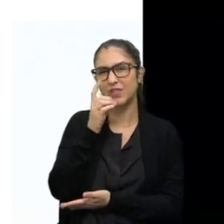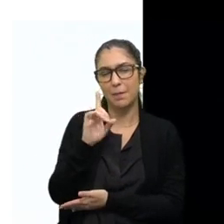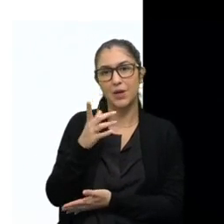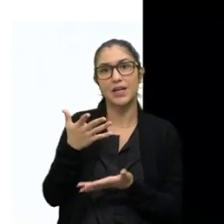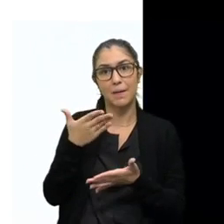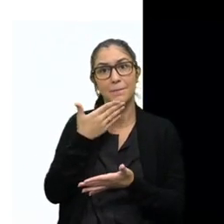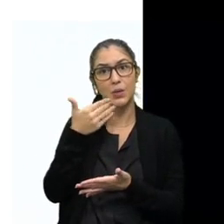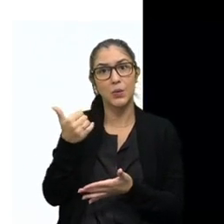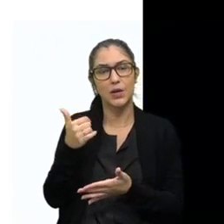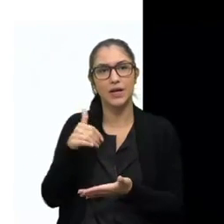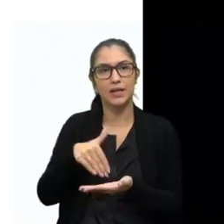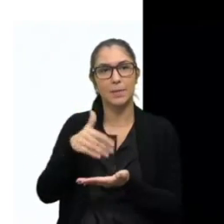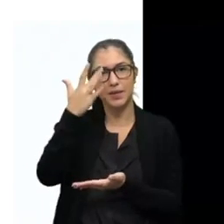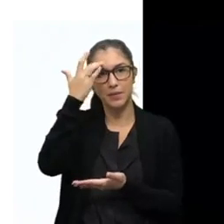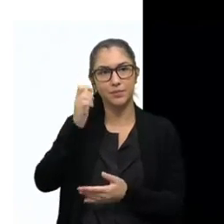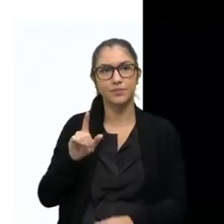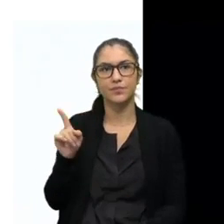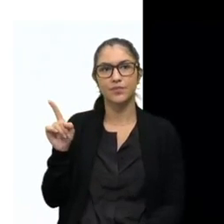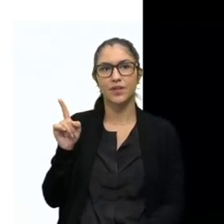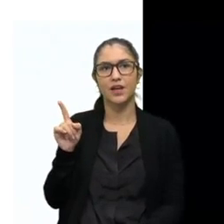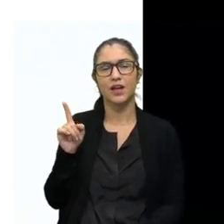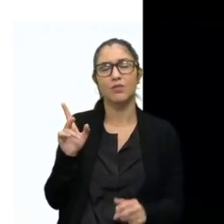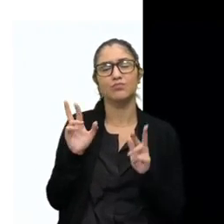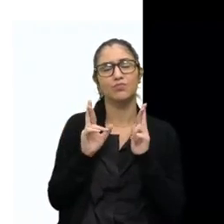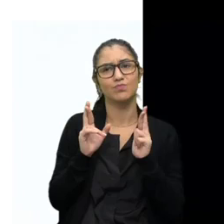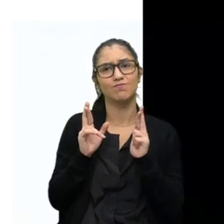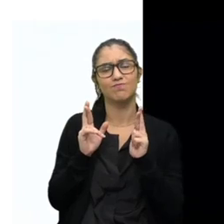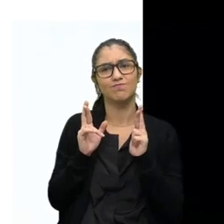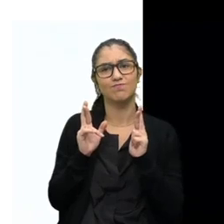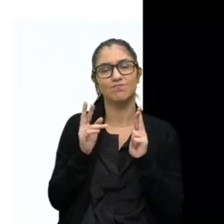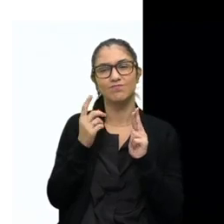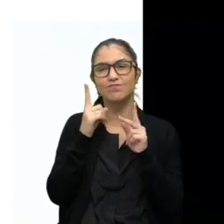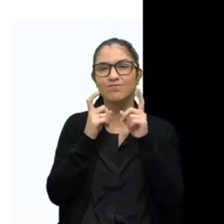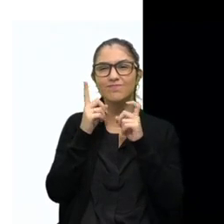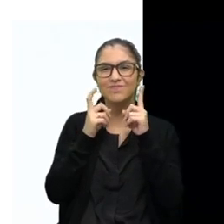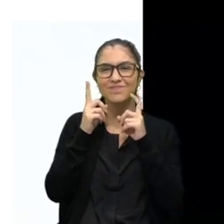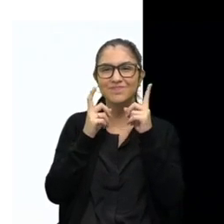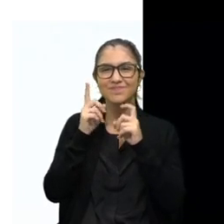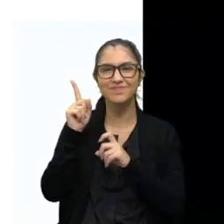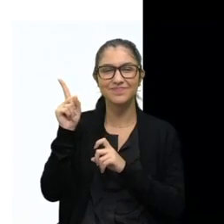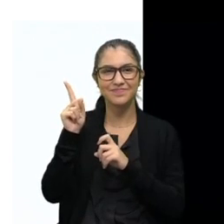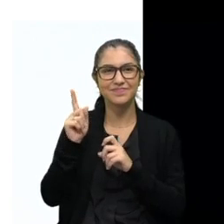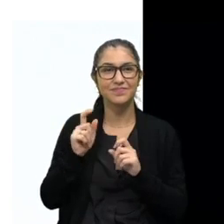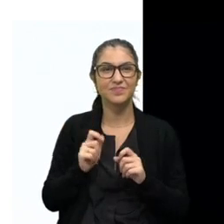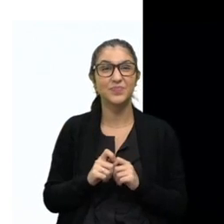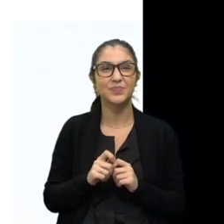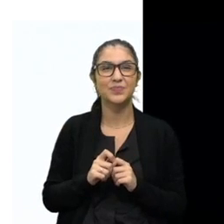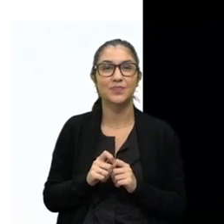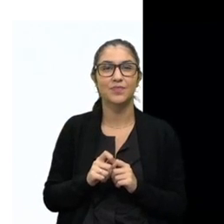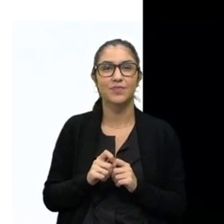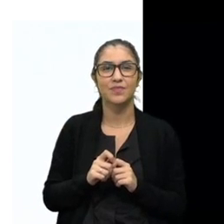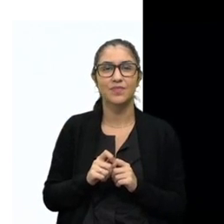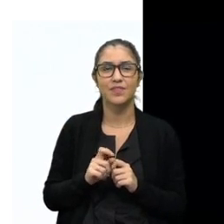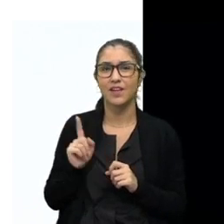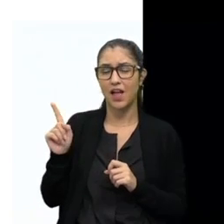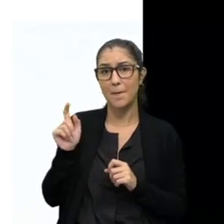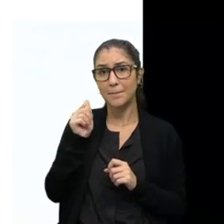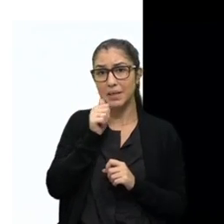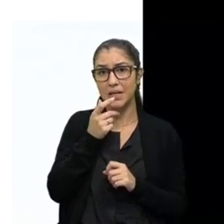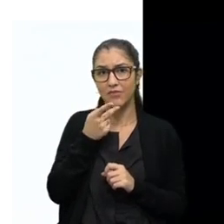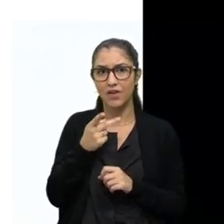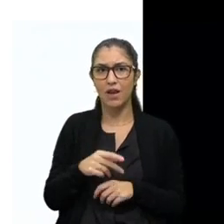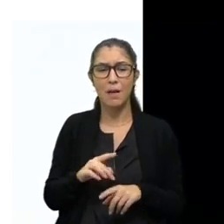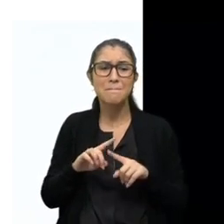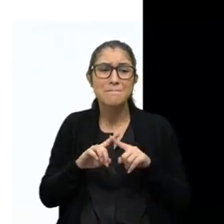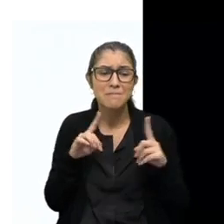ele quer melhorar até amanhã. Ele mesmo curte aí e põe as figurinhas no comentário dele. Aí ela